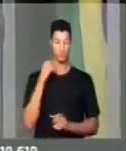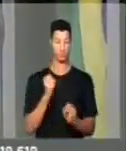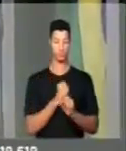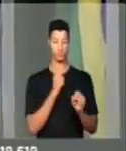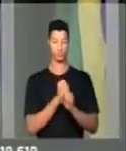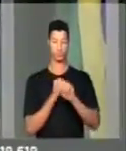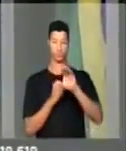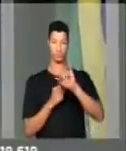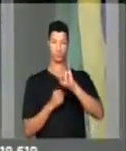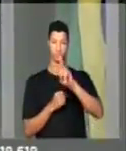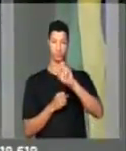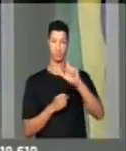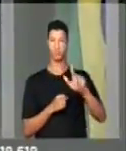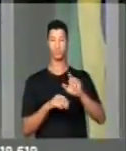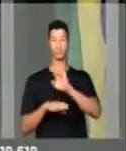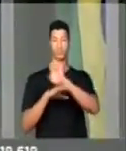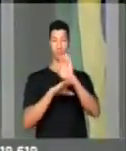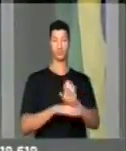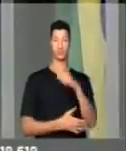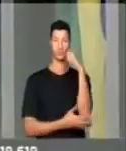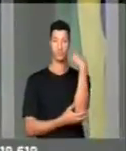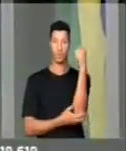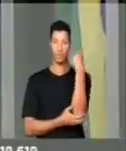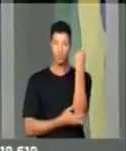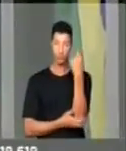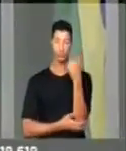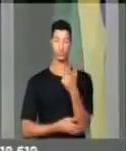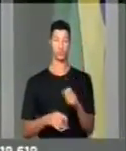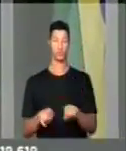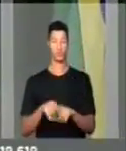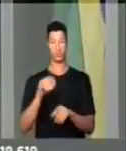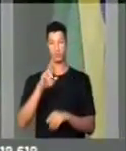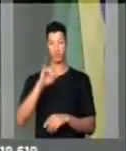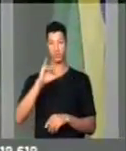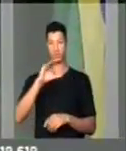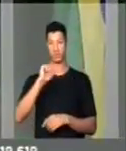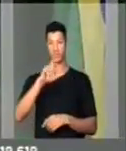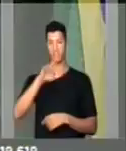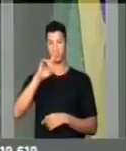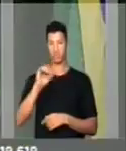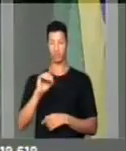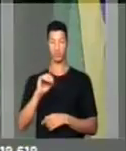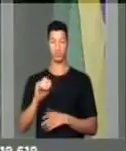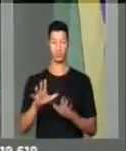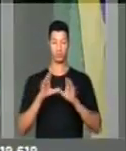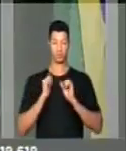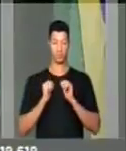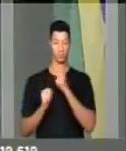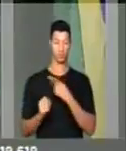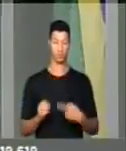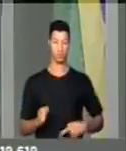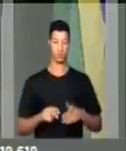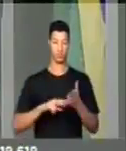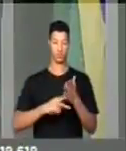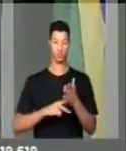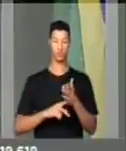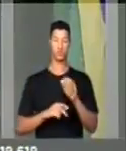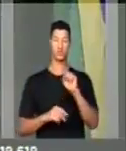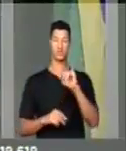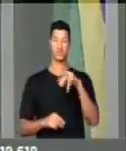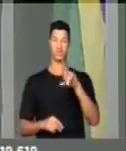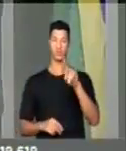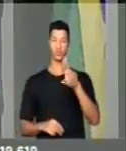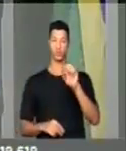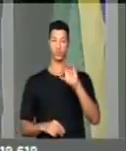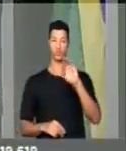Construção Civil do Estado do Rio Grande do Sul, o senhor Ricardo Antunes Cessegolo, que é presidente do Sinduscom Rio Grande do